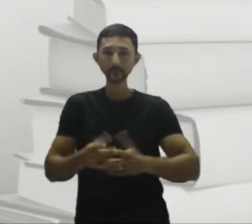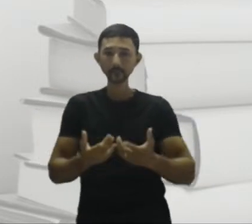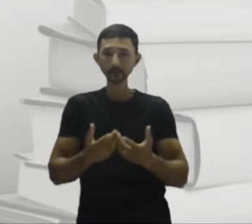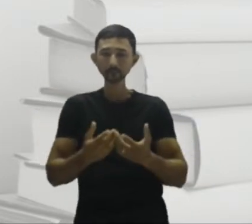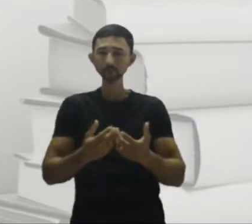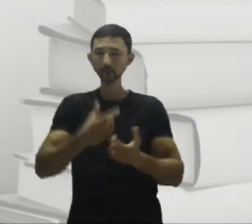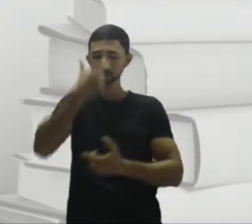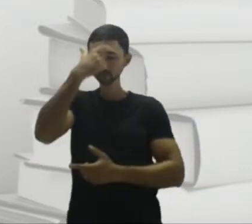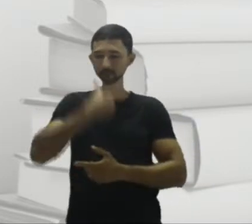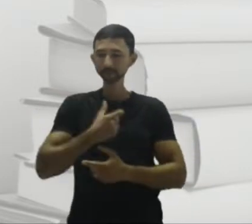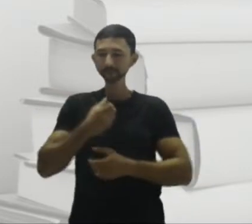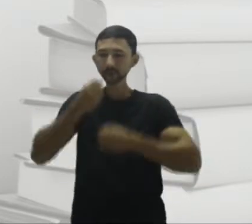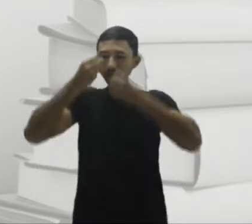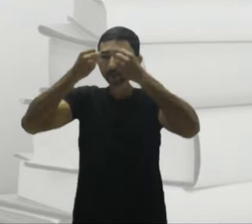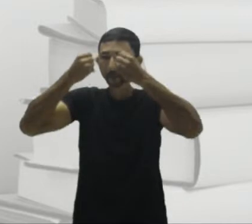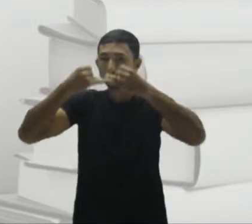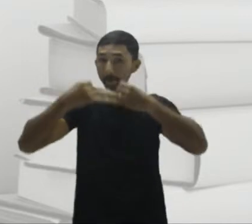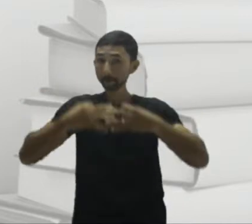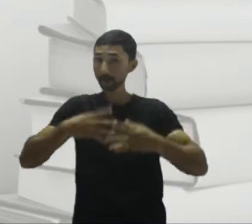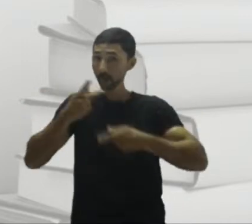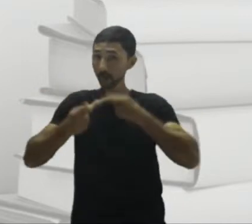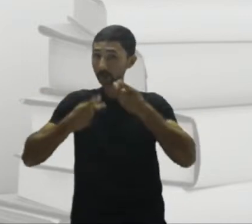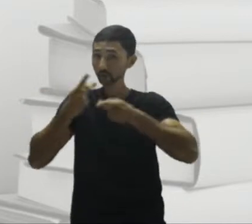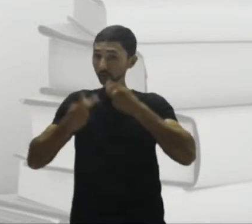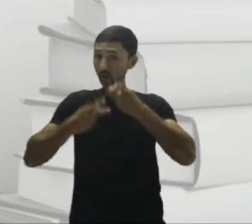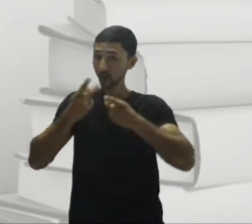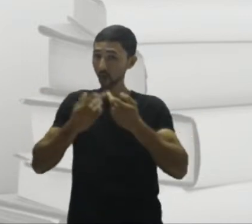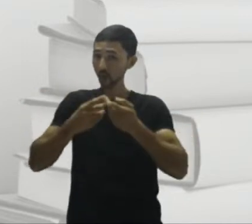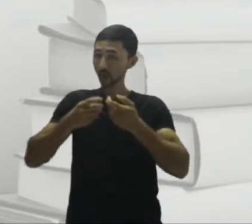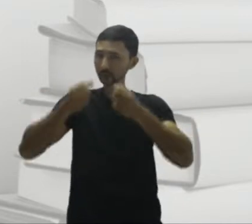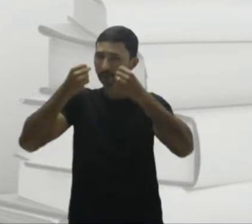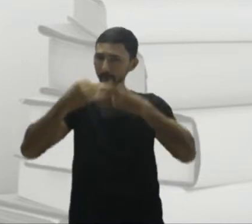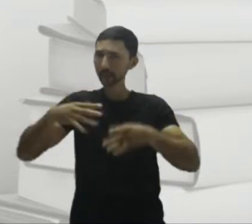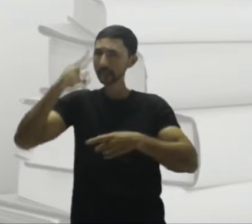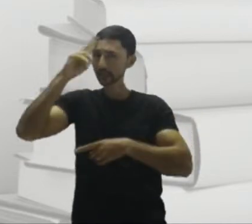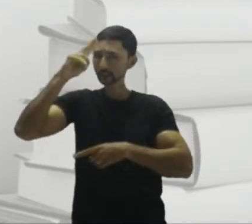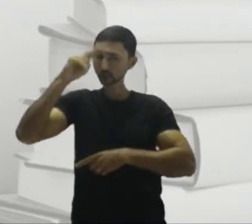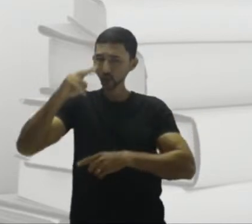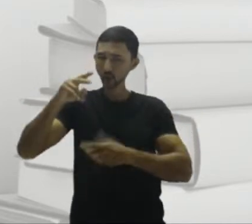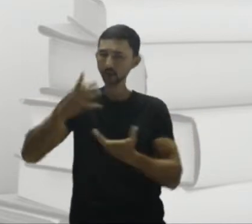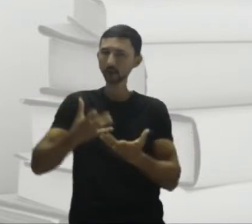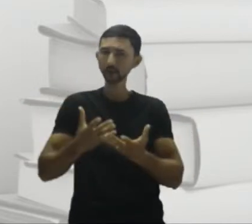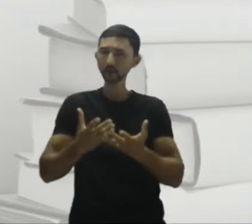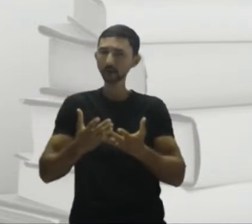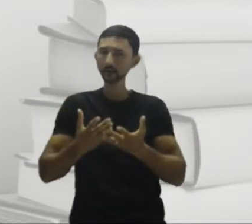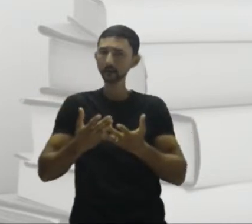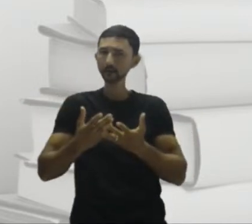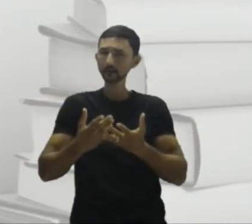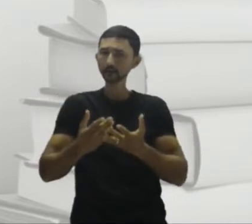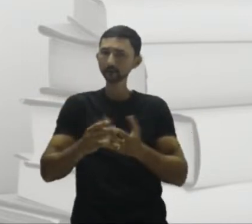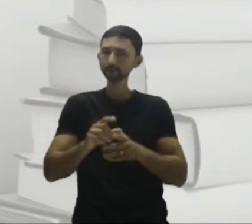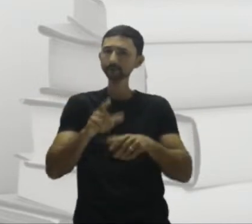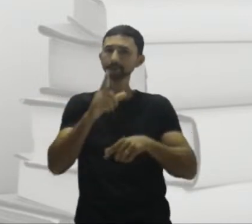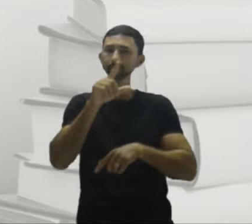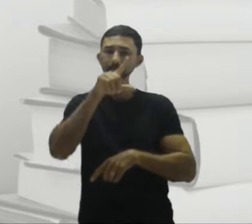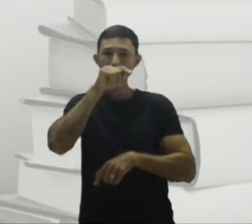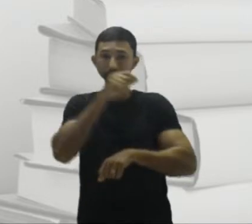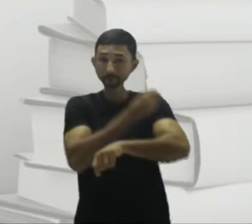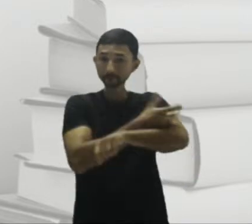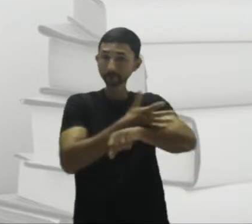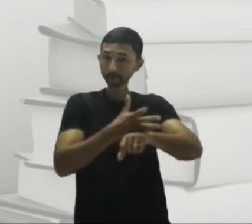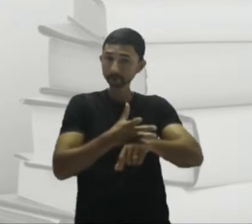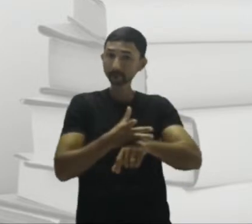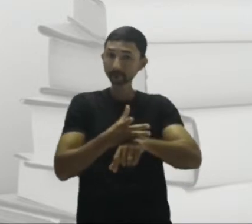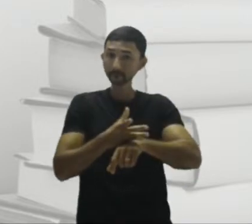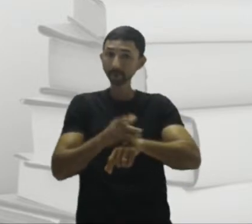narrador que conta a história dessa garça namoradeira com esse